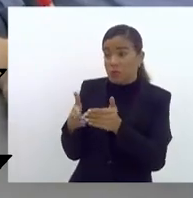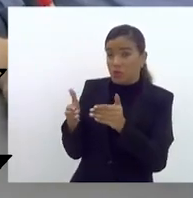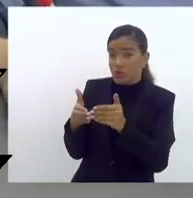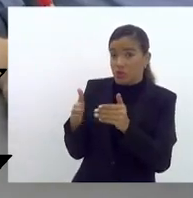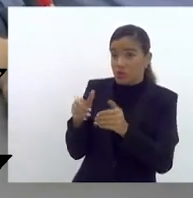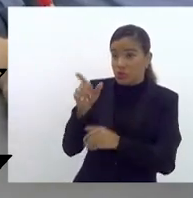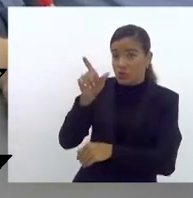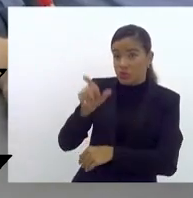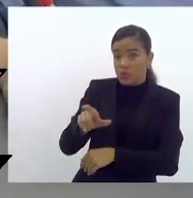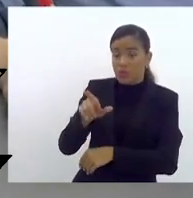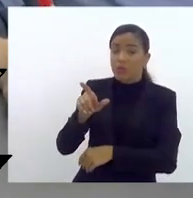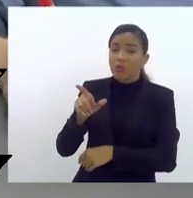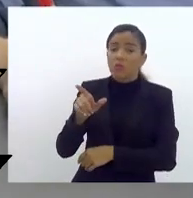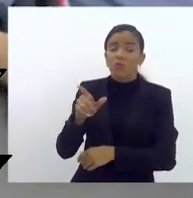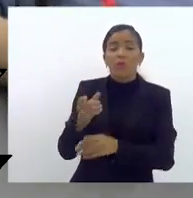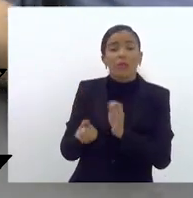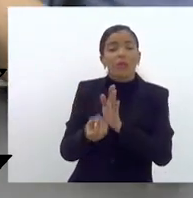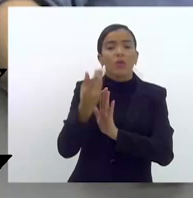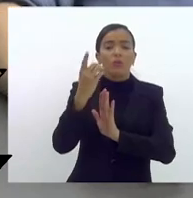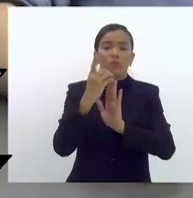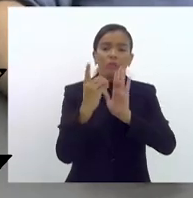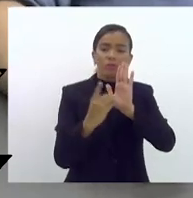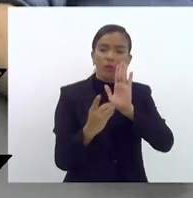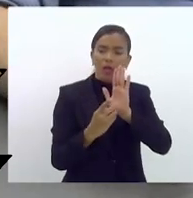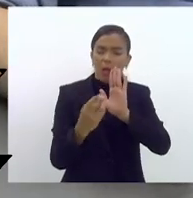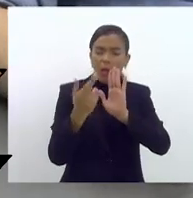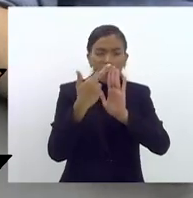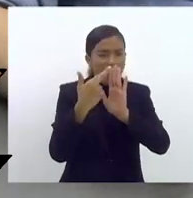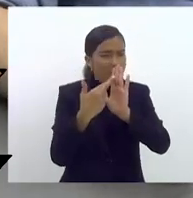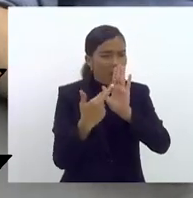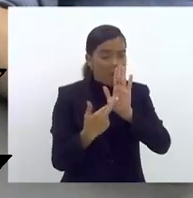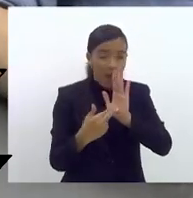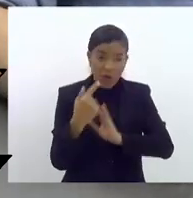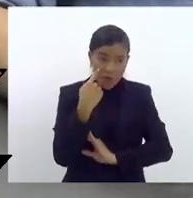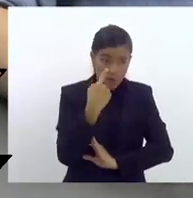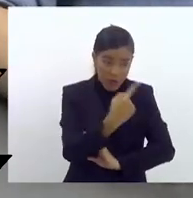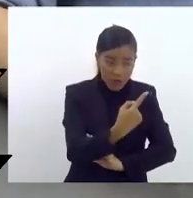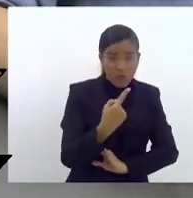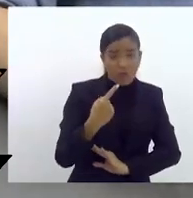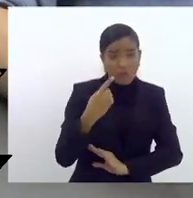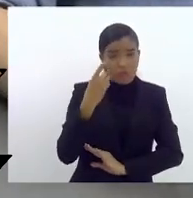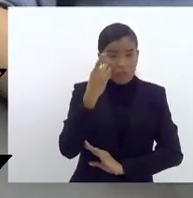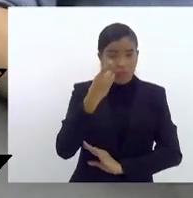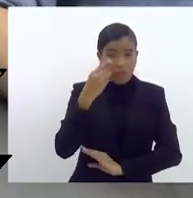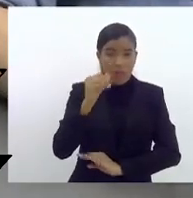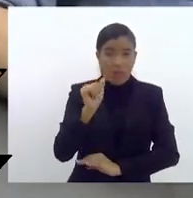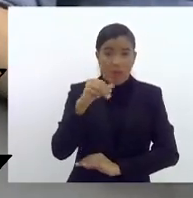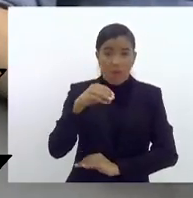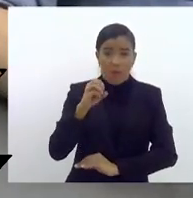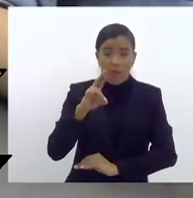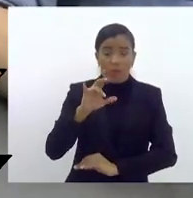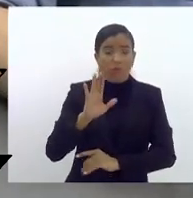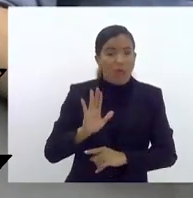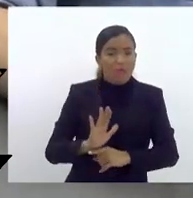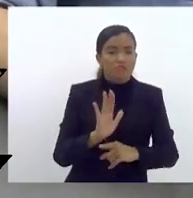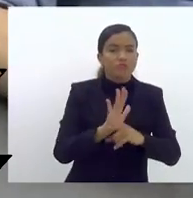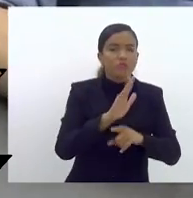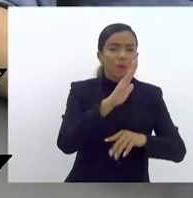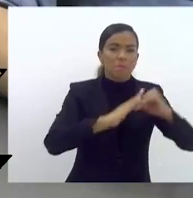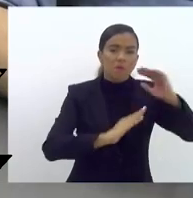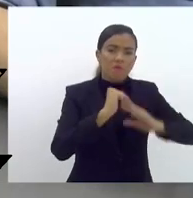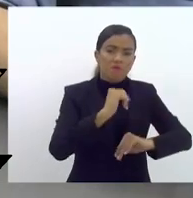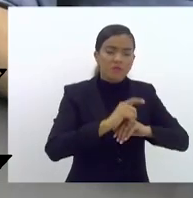Thiago Pampulha que fez um decreto regulamentando viu Deputado Amorim bastante favorável aos catadores Lembrando que